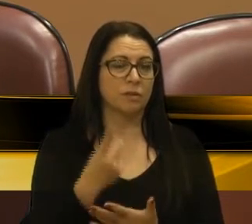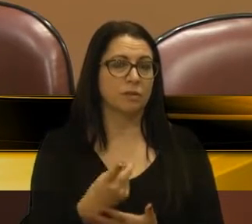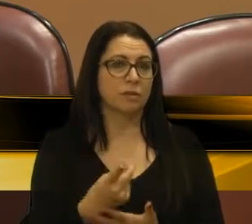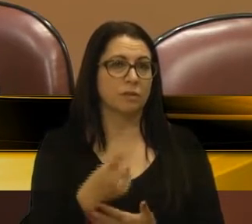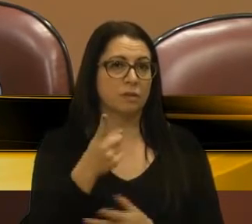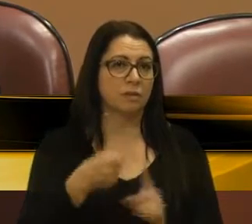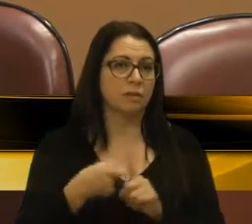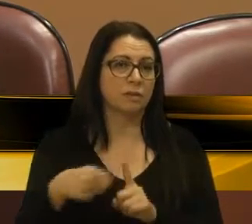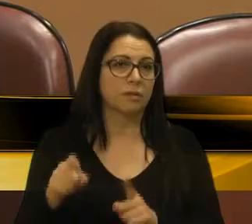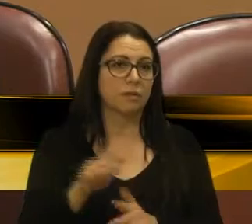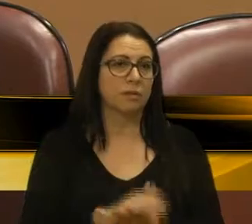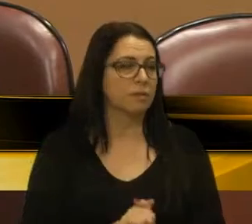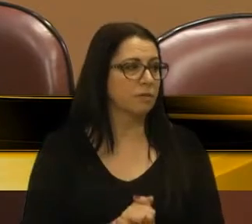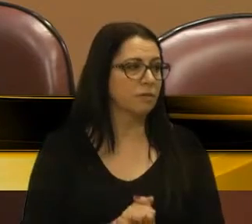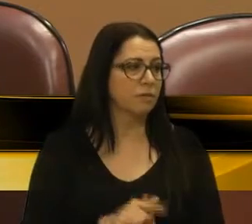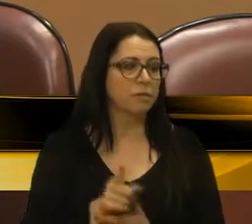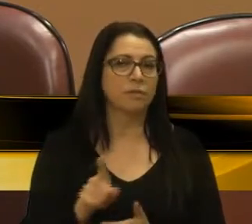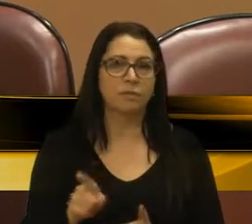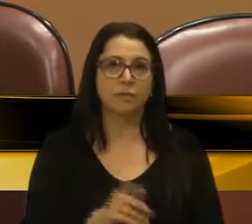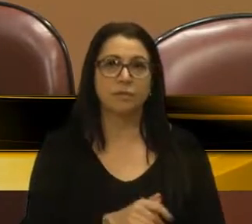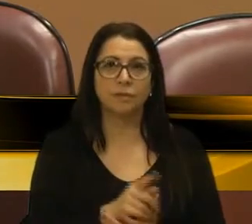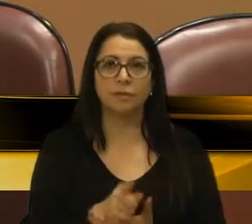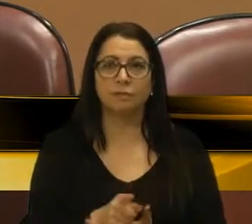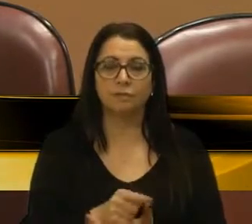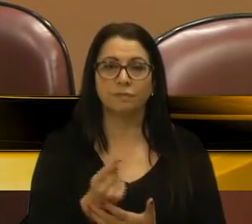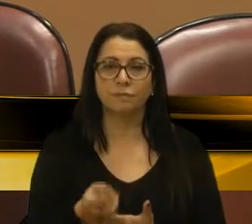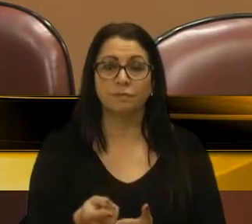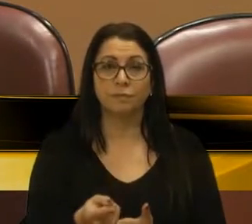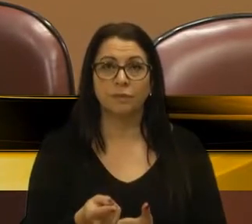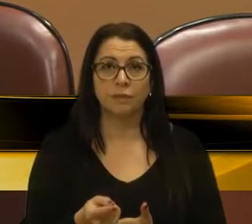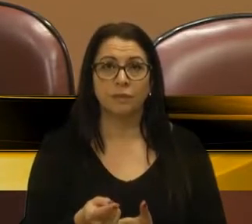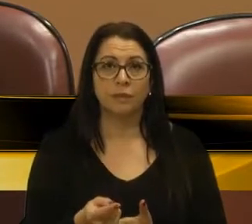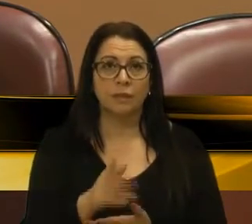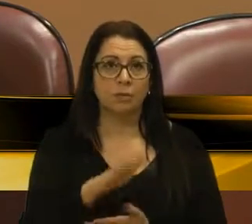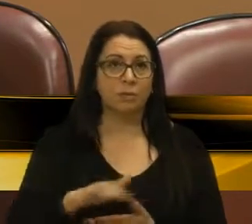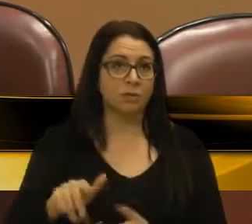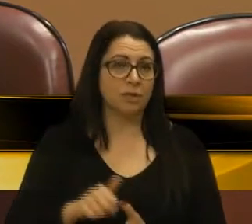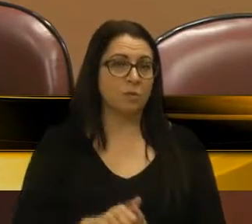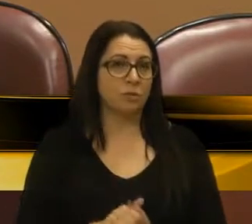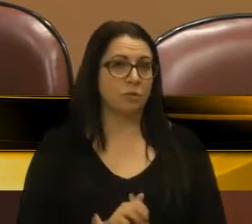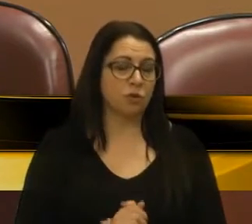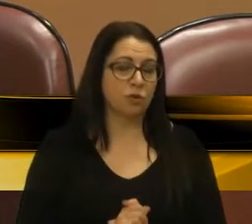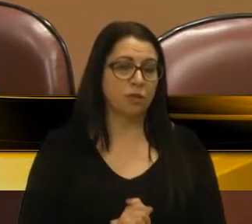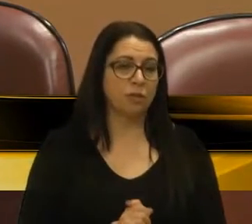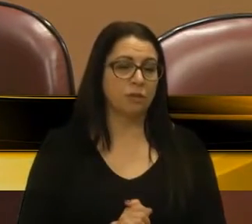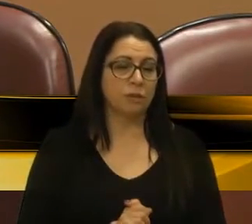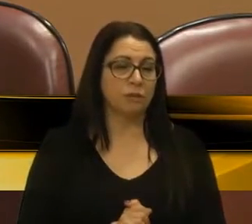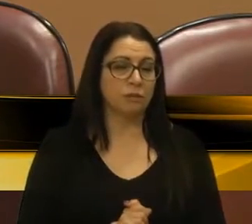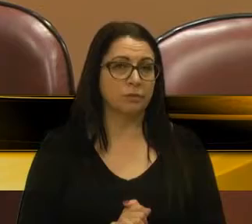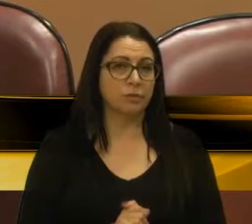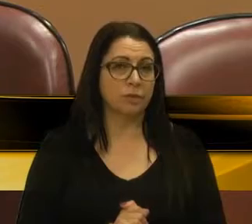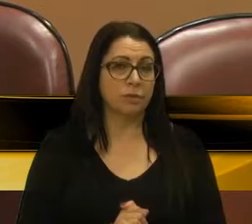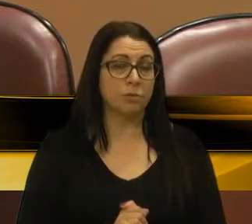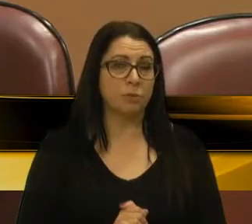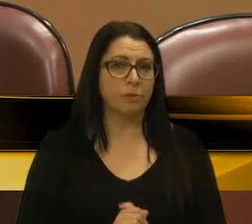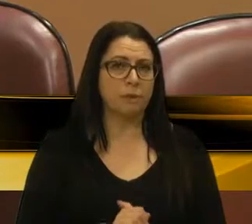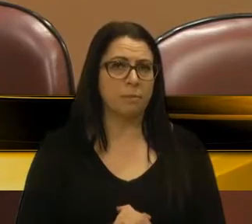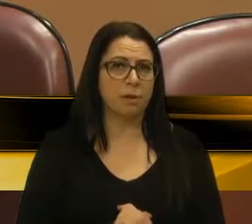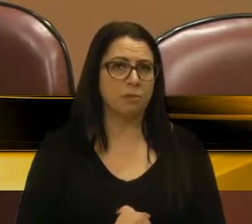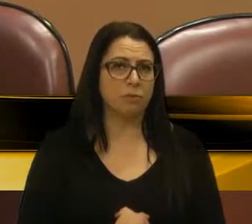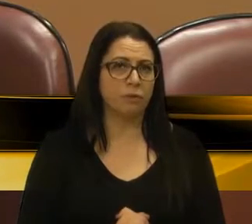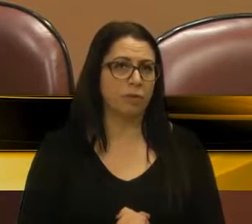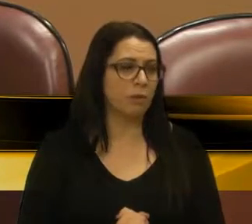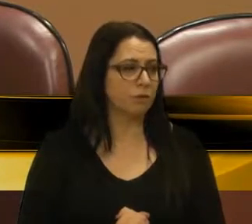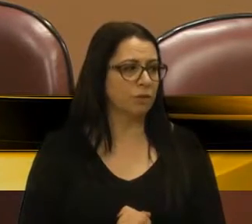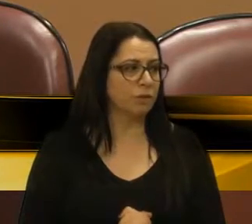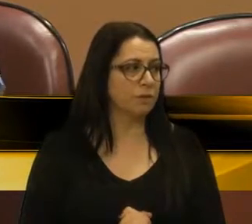mês, está em casa chorando, vereadora Denise, que tem uma criança pequena, precisa ser amamentada. Meia-noite e meia. Então, amanhã eu